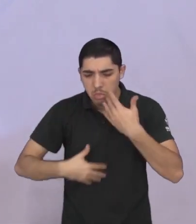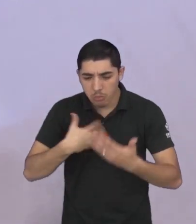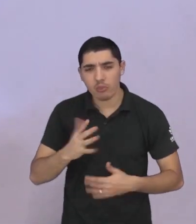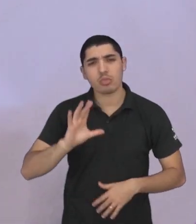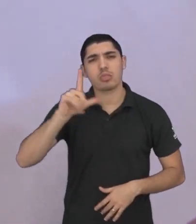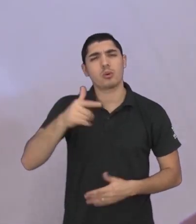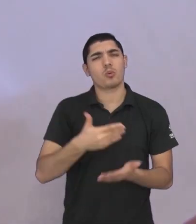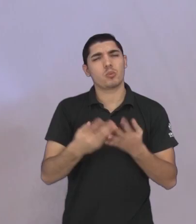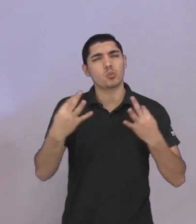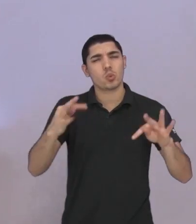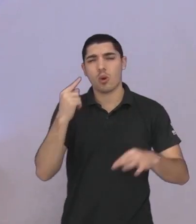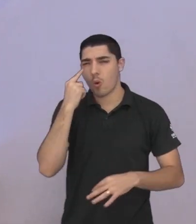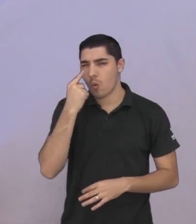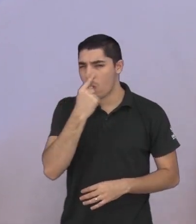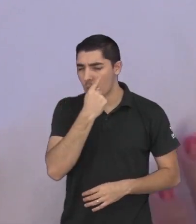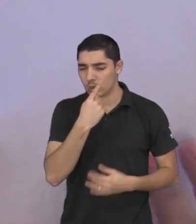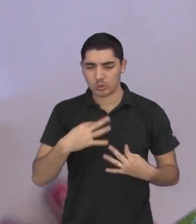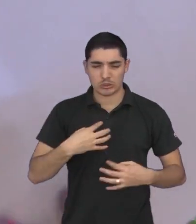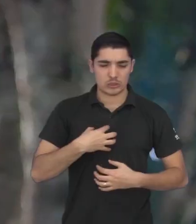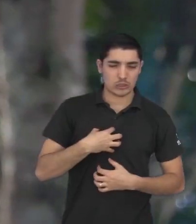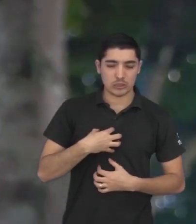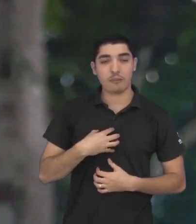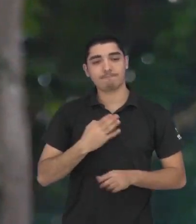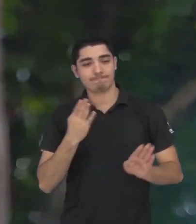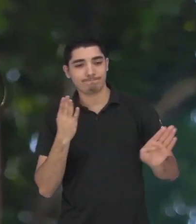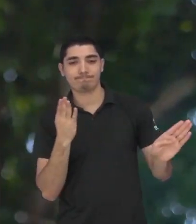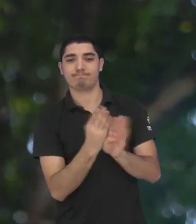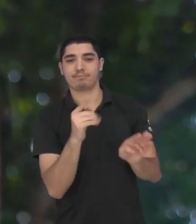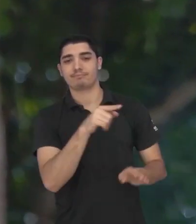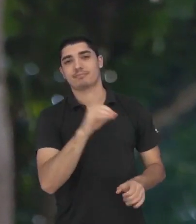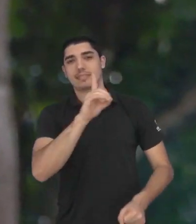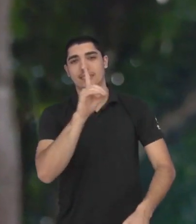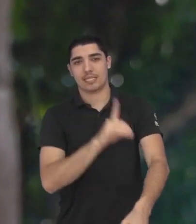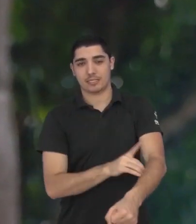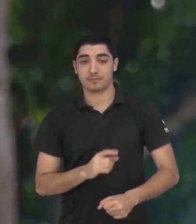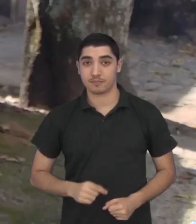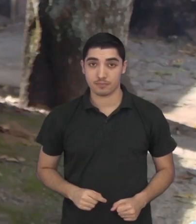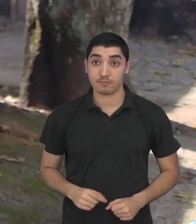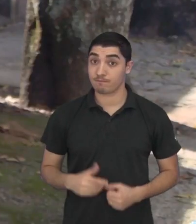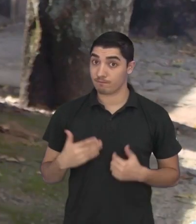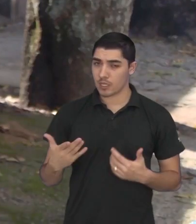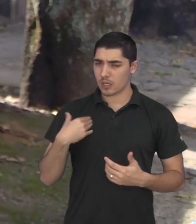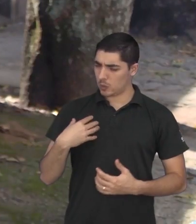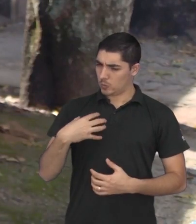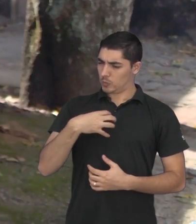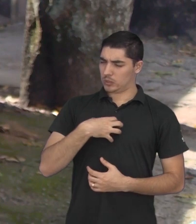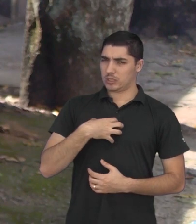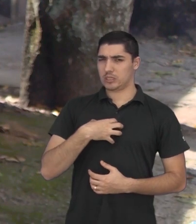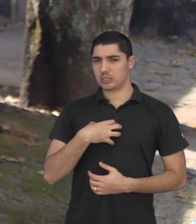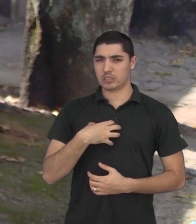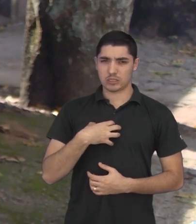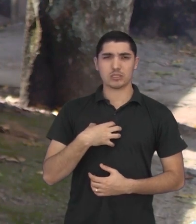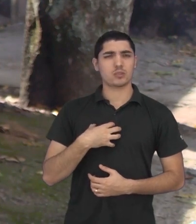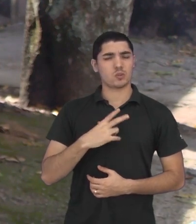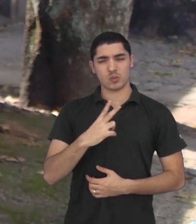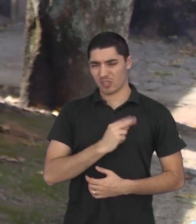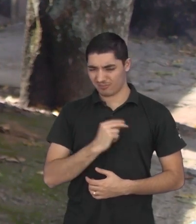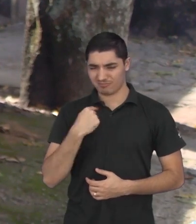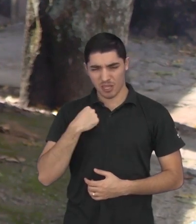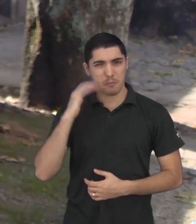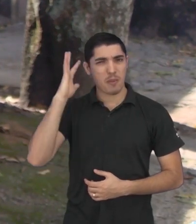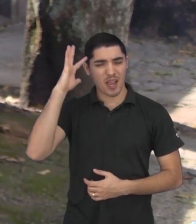complicado mesmo, apesar de ter muita sinalização, mas é bem complicado, né? Tem bastante gente sem noção, que vai entrar à esquerda e ainda mantém a direita